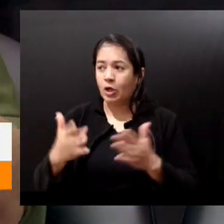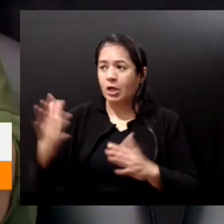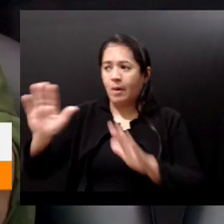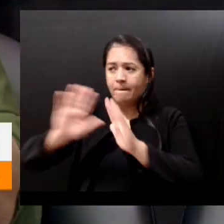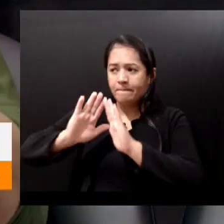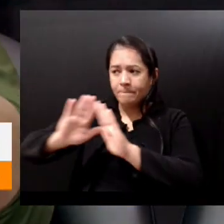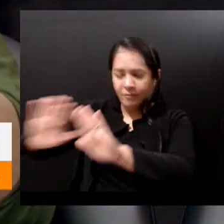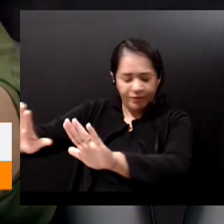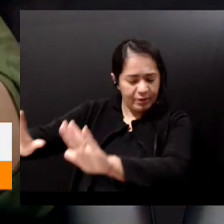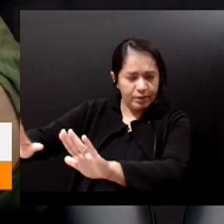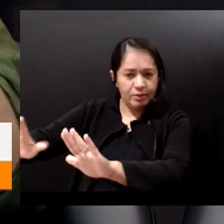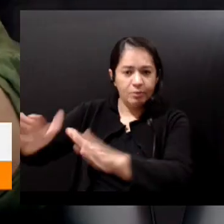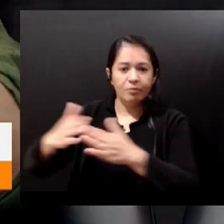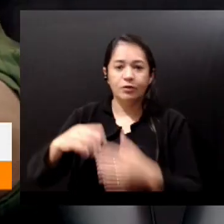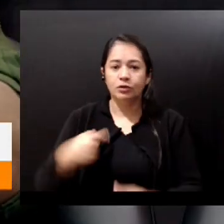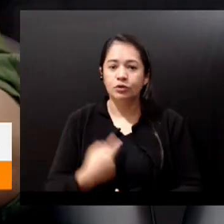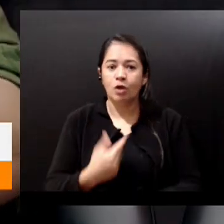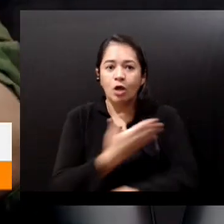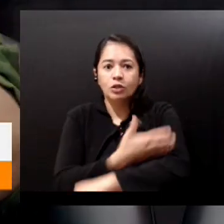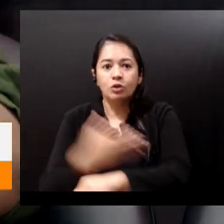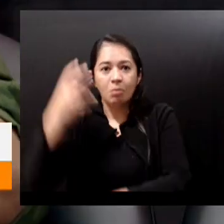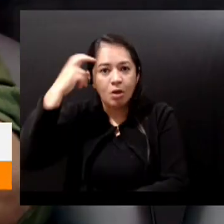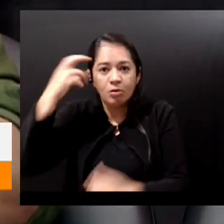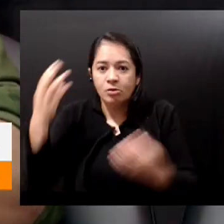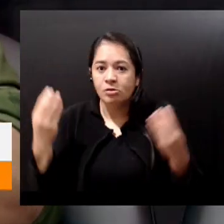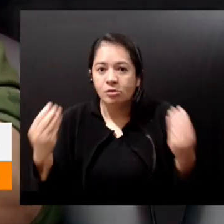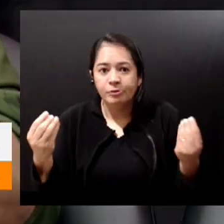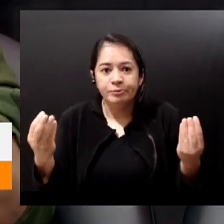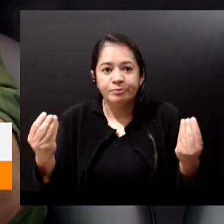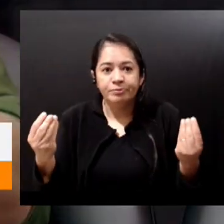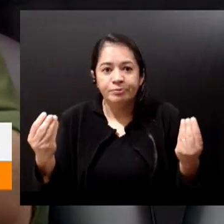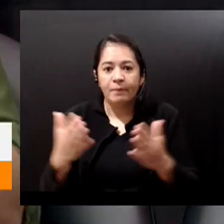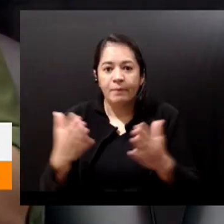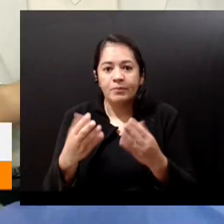estamos numa cultura assim de